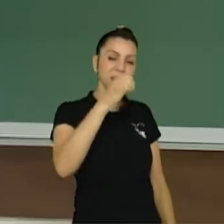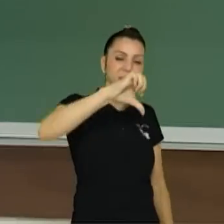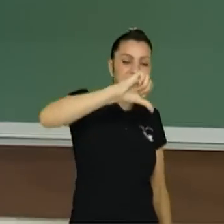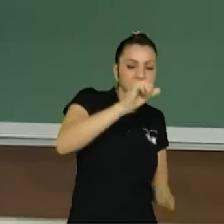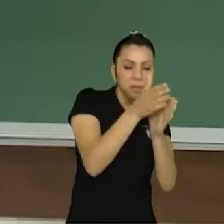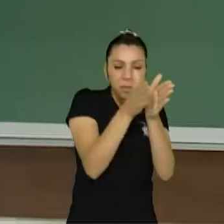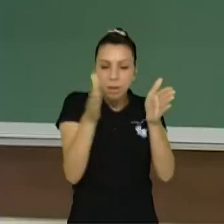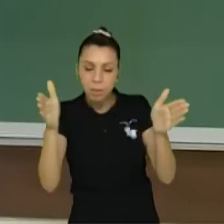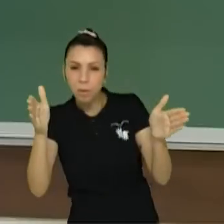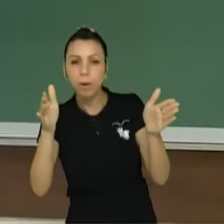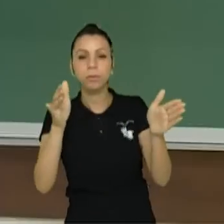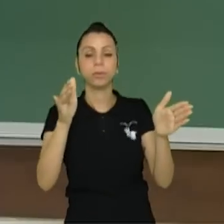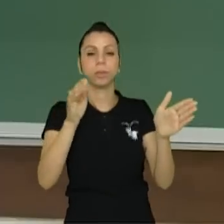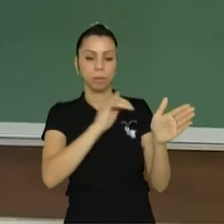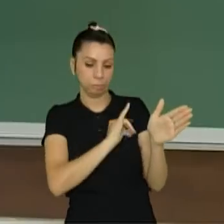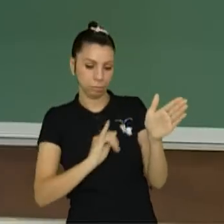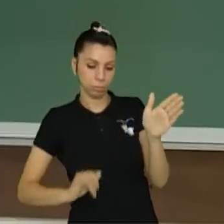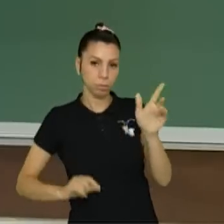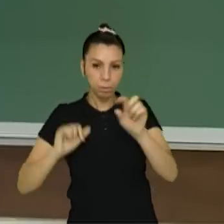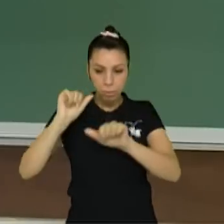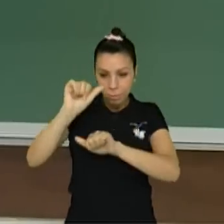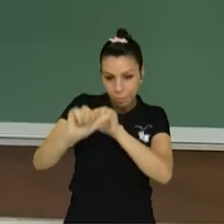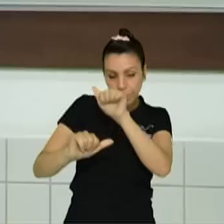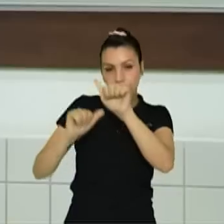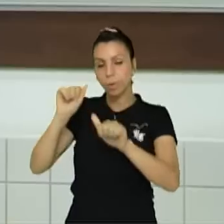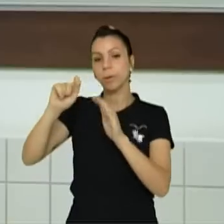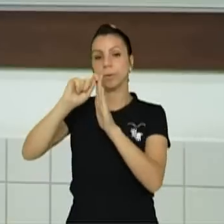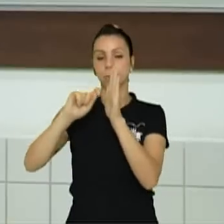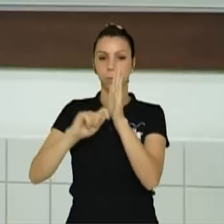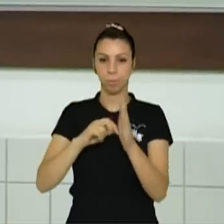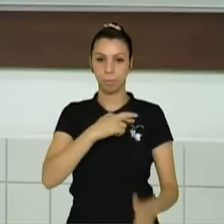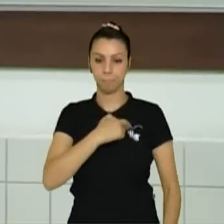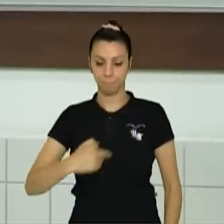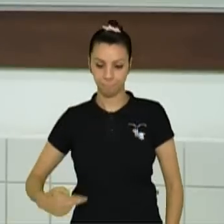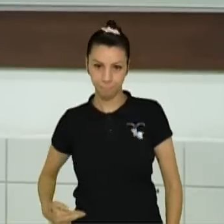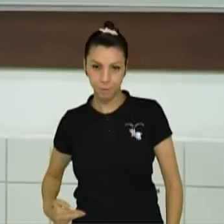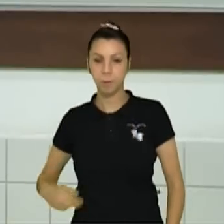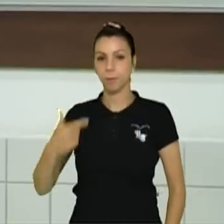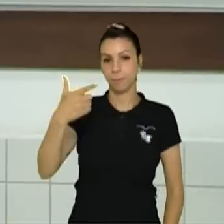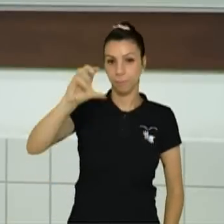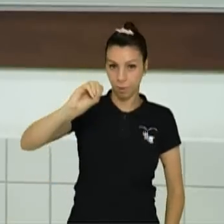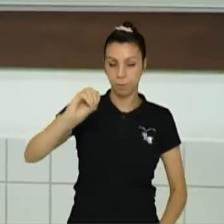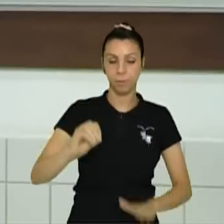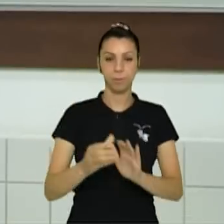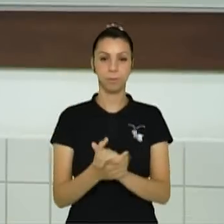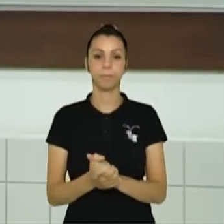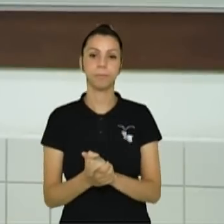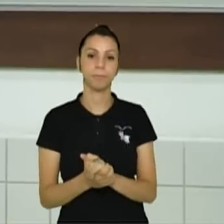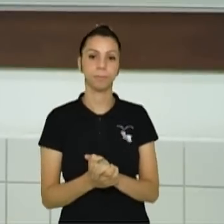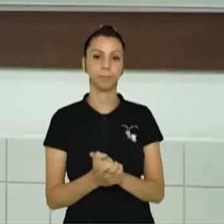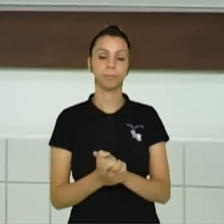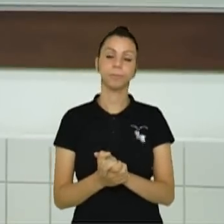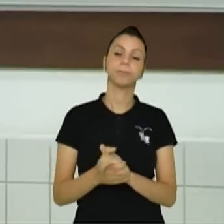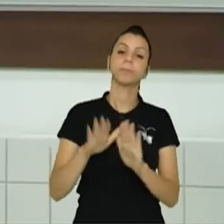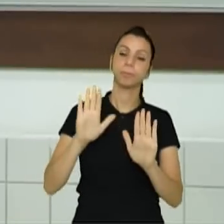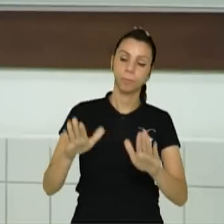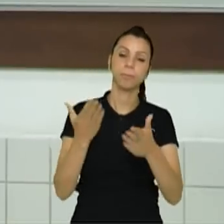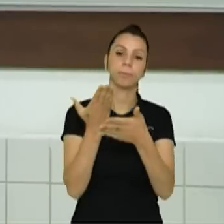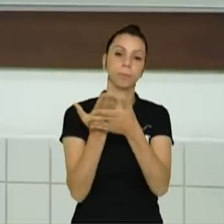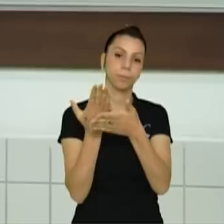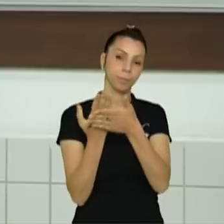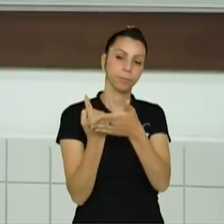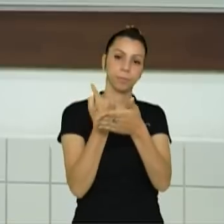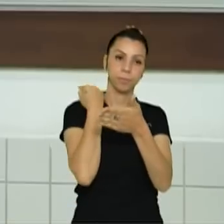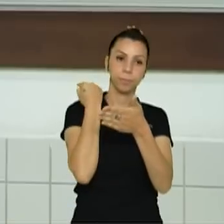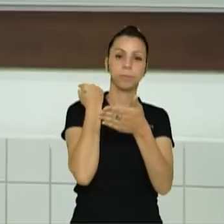Brasil Império, na transição também para o Brasil República, certo? Nós falamos sobre isso na nossa última aula e